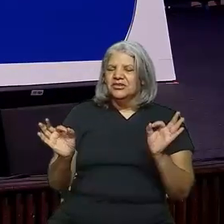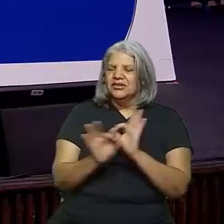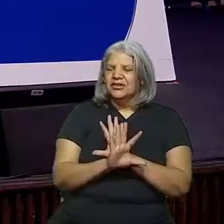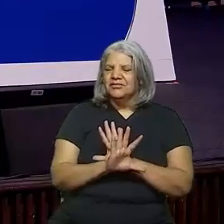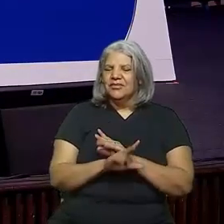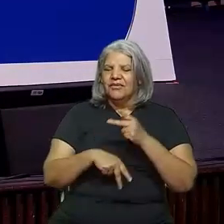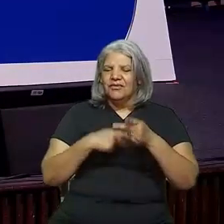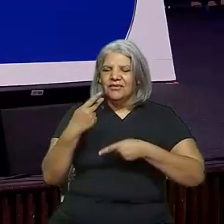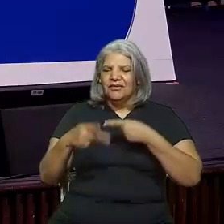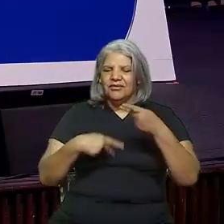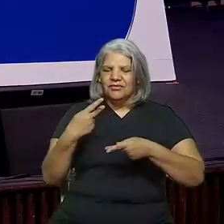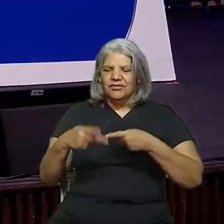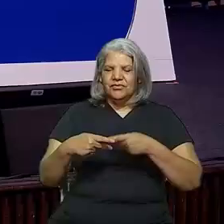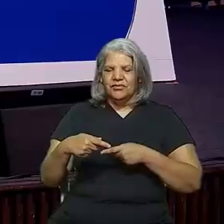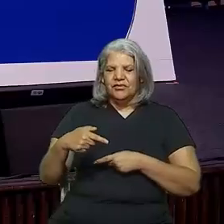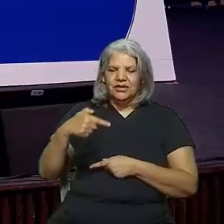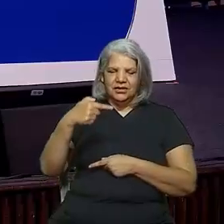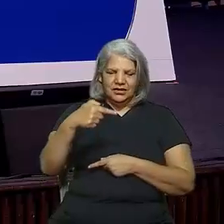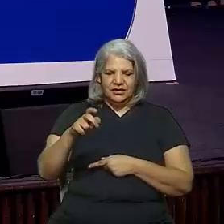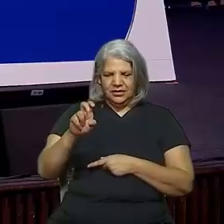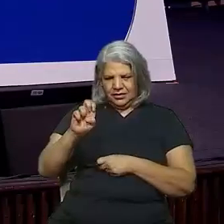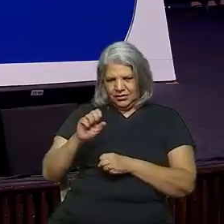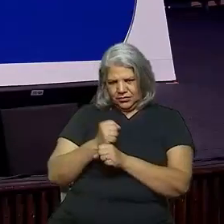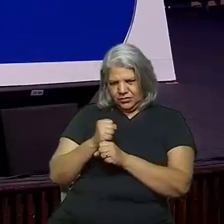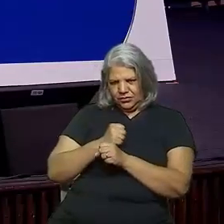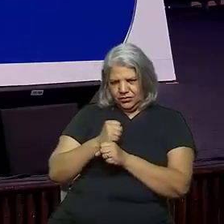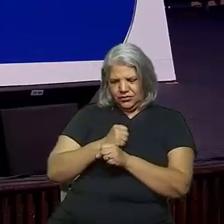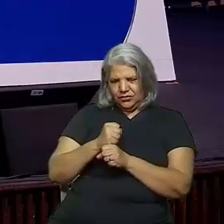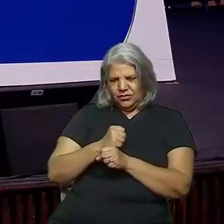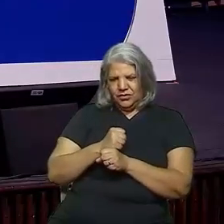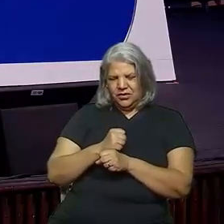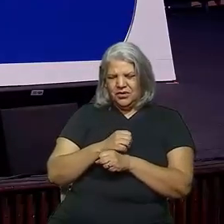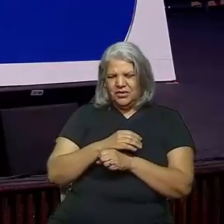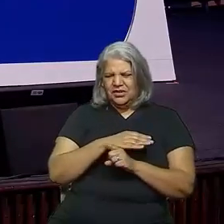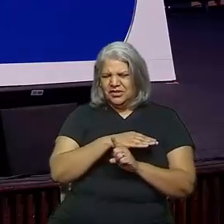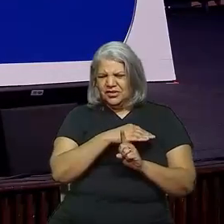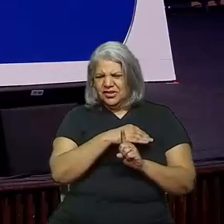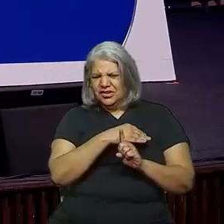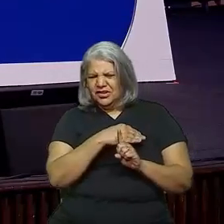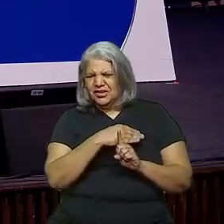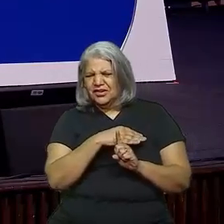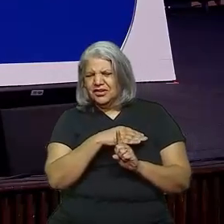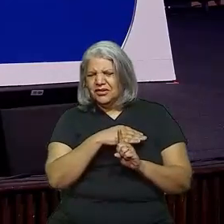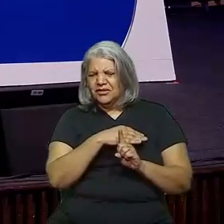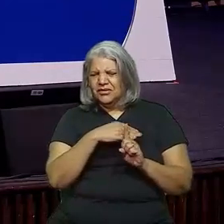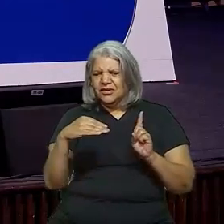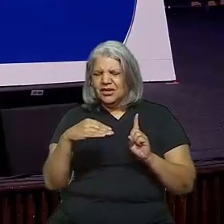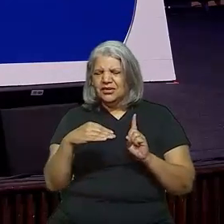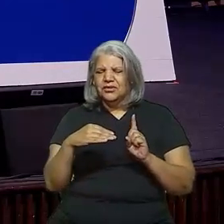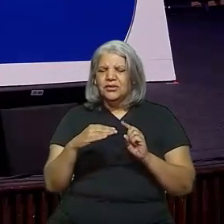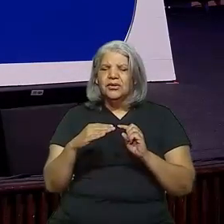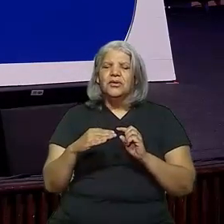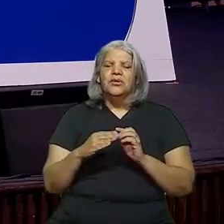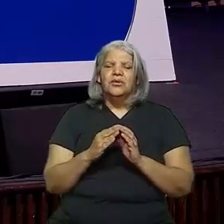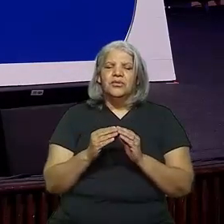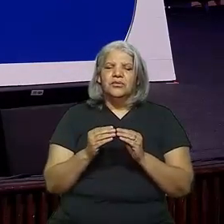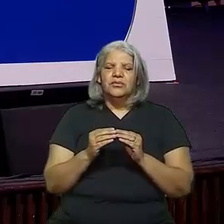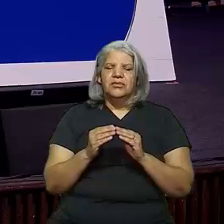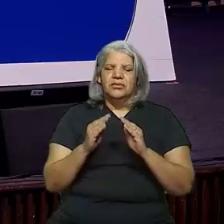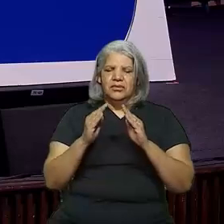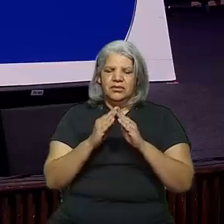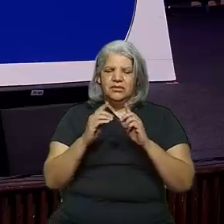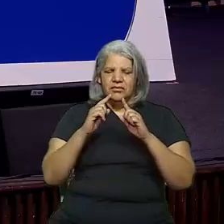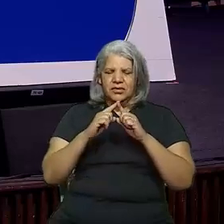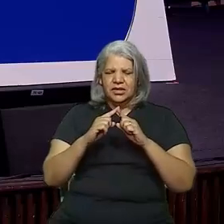falar sobre 1975, assassinato de Vladimir Herzog, o ato ecumênico na Sé com 8.000